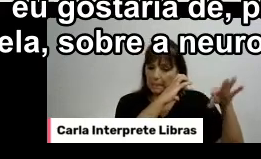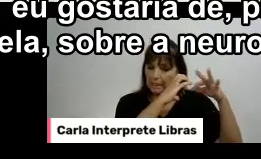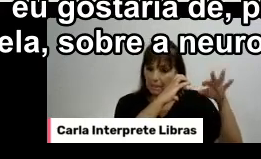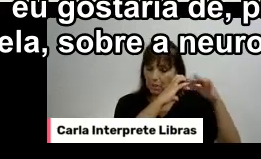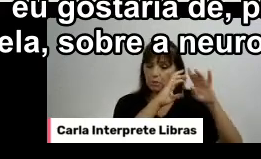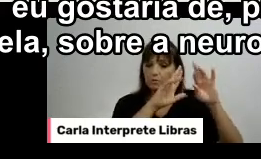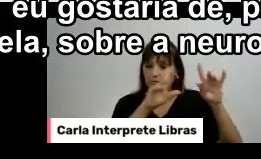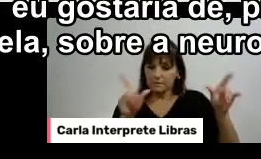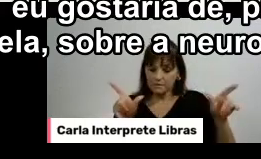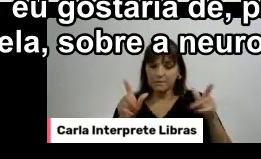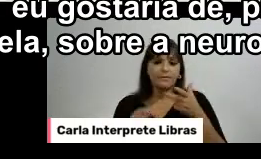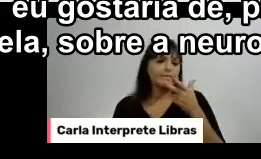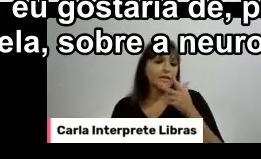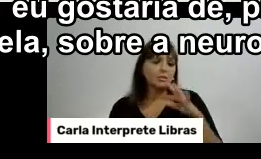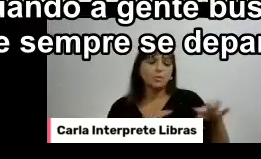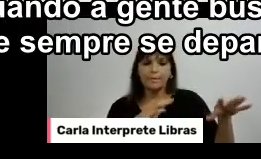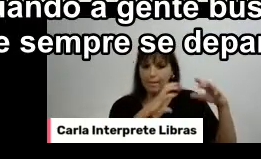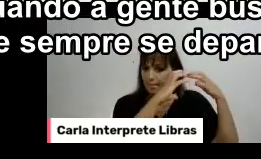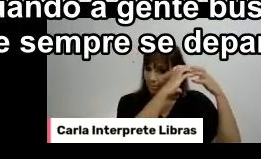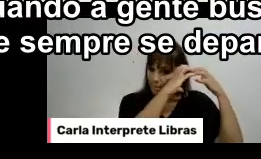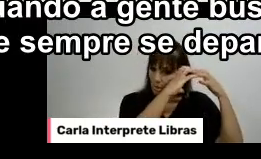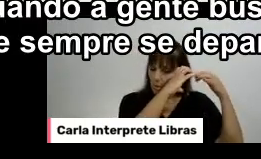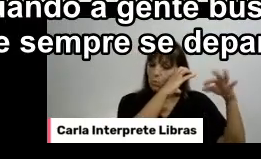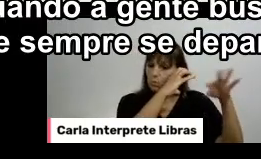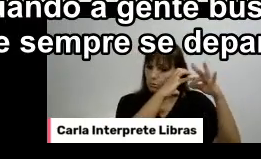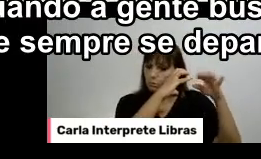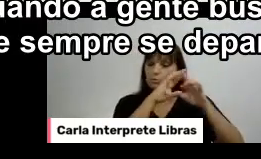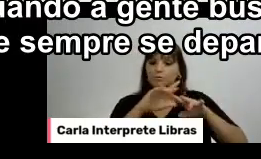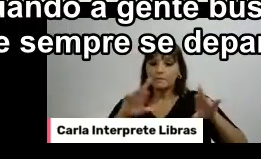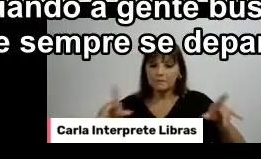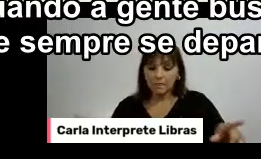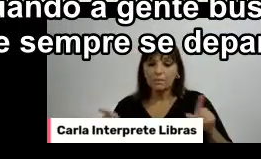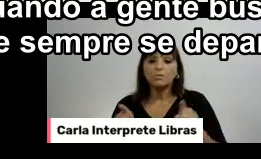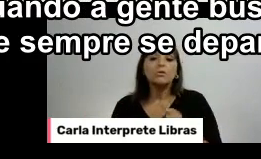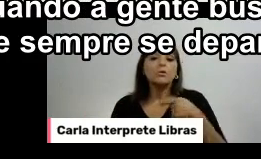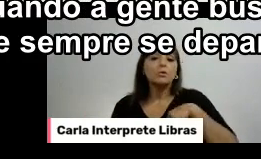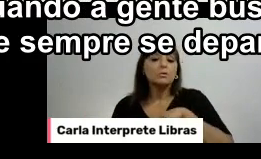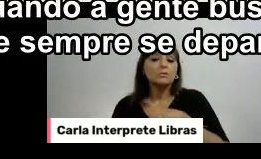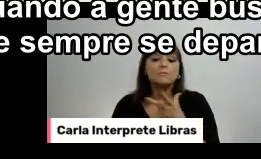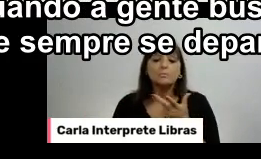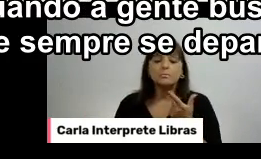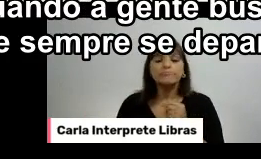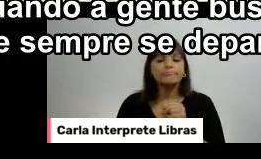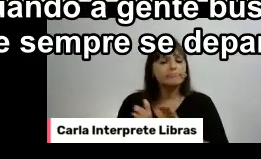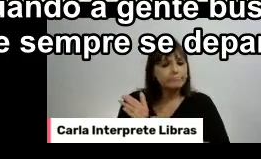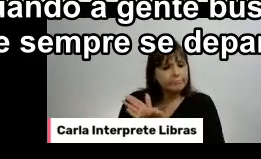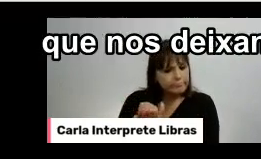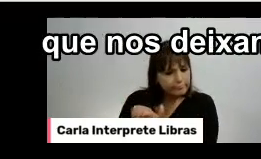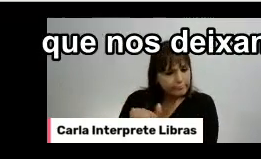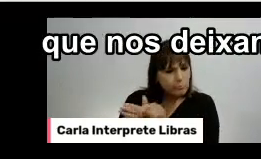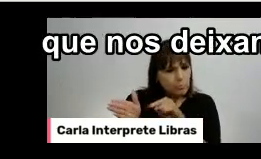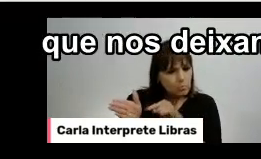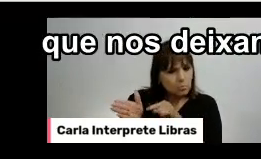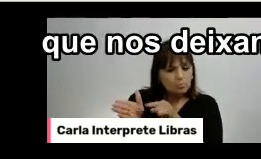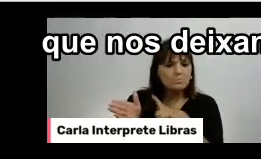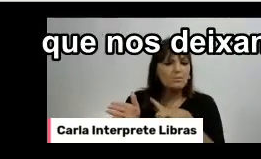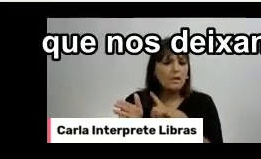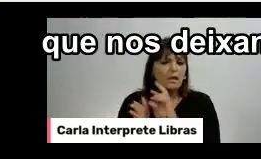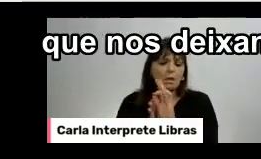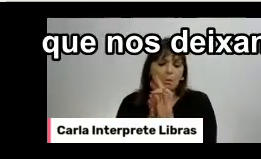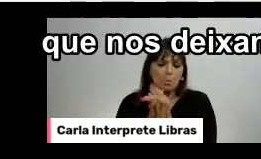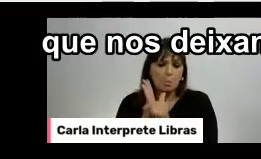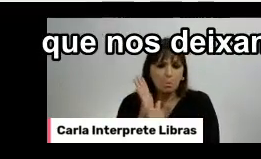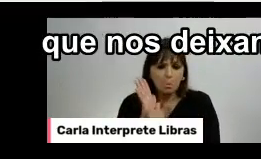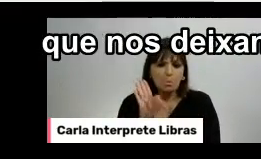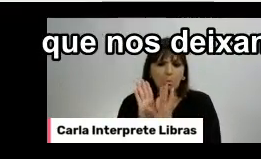sobre a neurodiversidade de fato. E quando a gente busca no famoso Google, a gente sempre se depara com tantos conteúdos que nos deixam